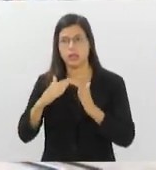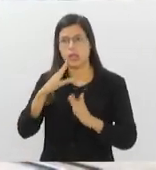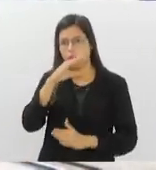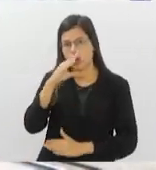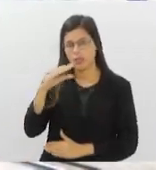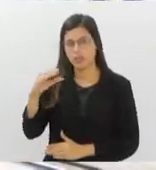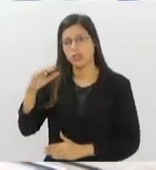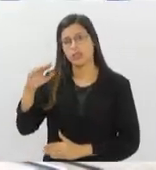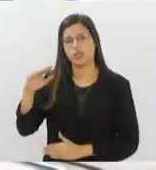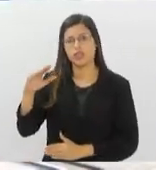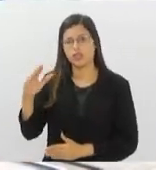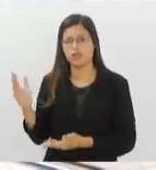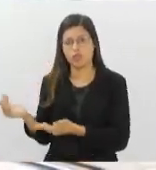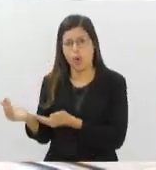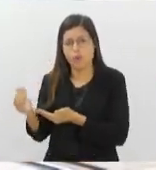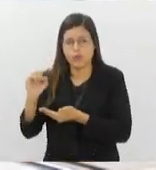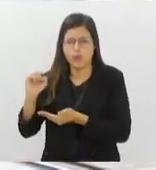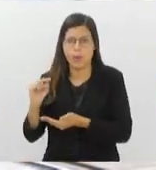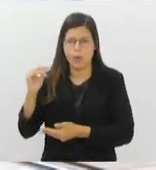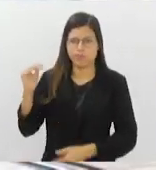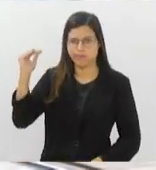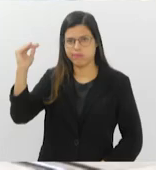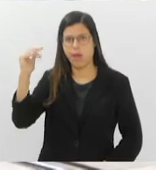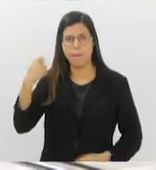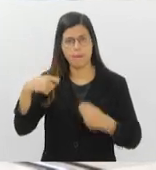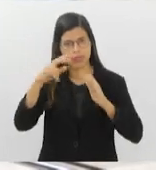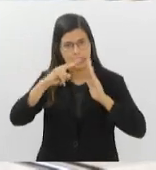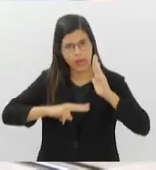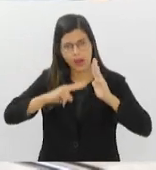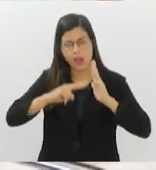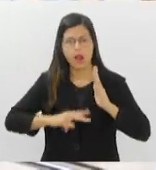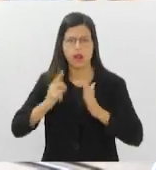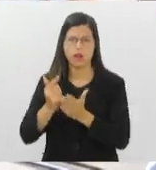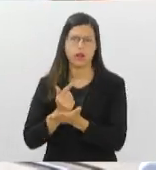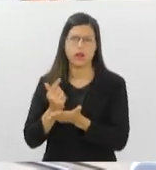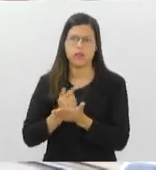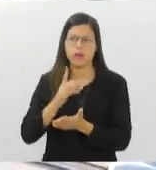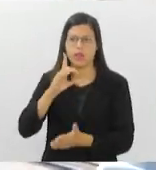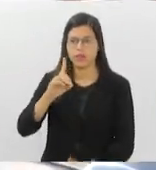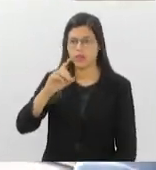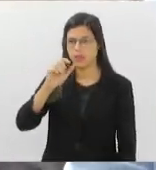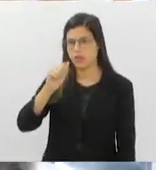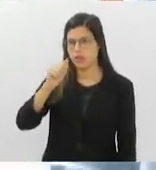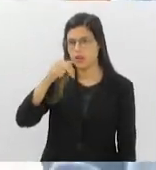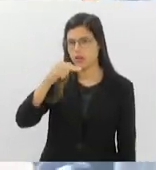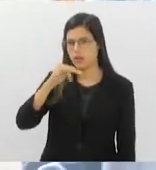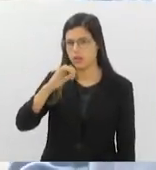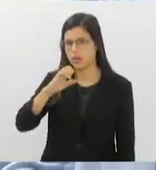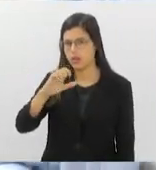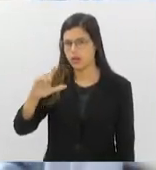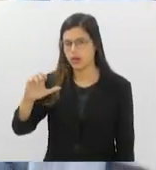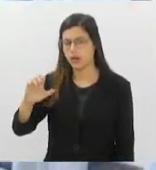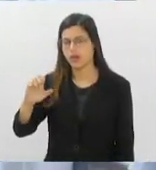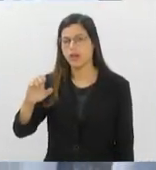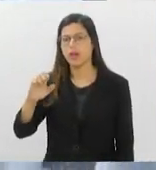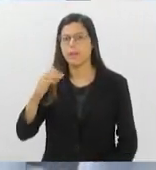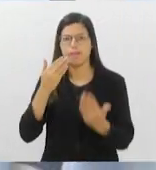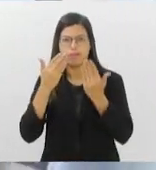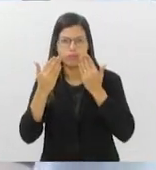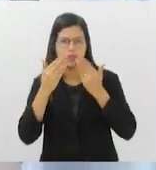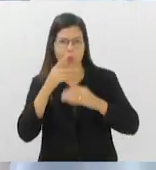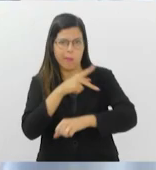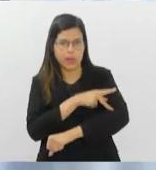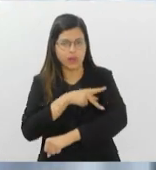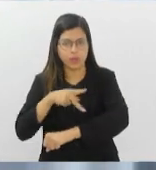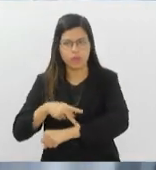depois a fase adulta. E tem que ler livro mesmo. A Daniele Travassos, que é psicopedagoga, está com a gente e